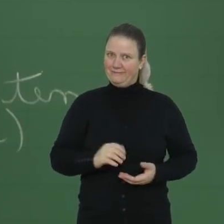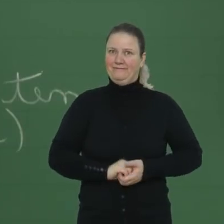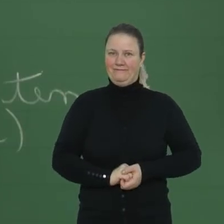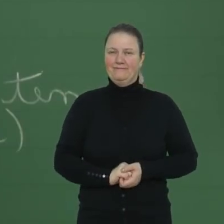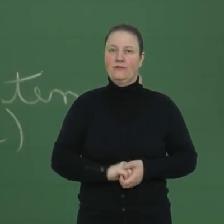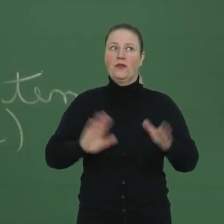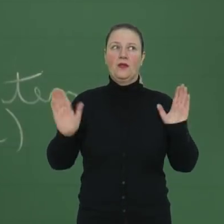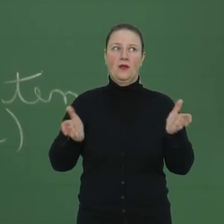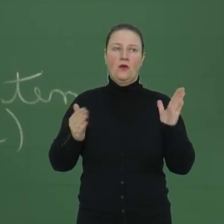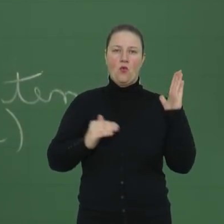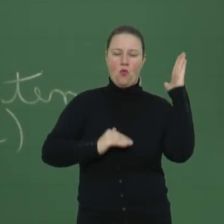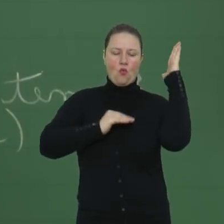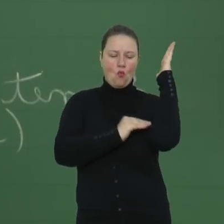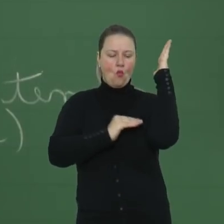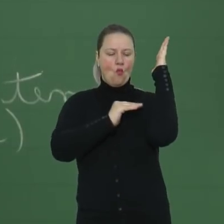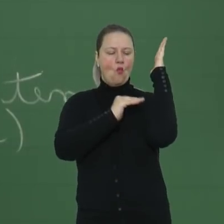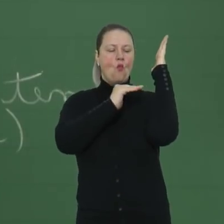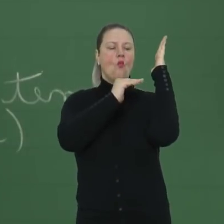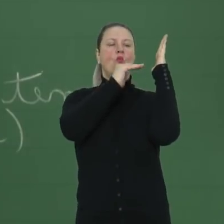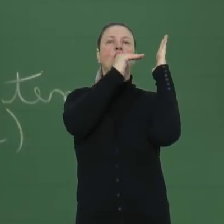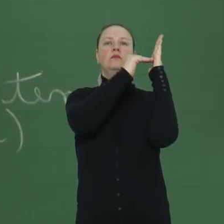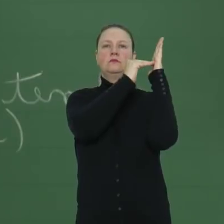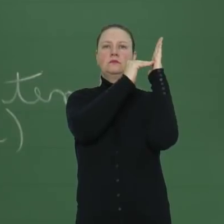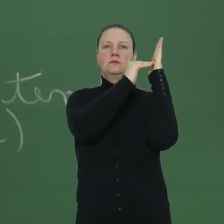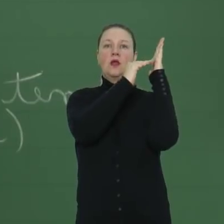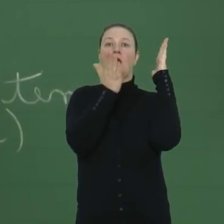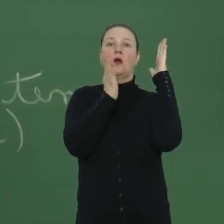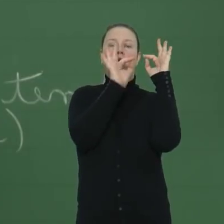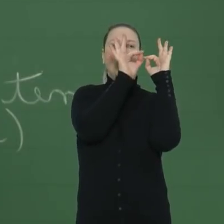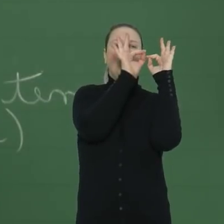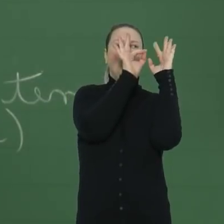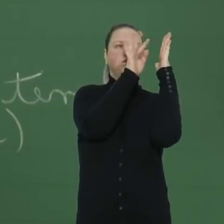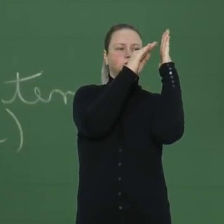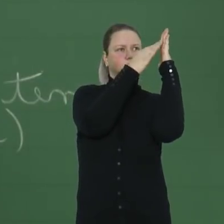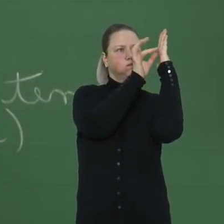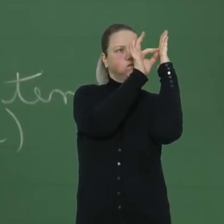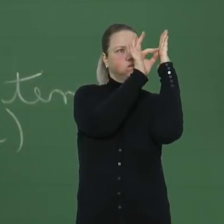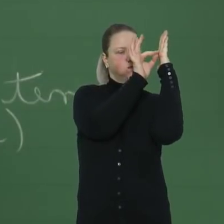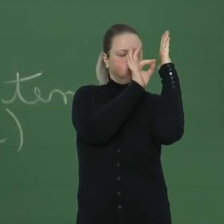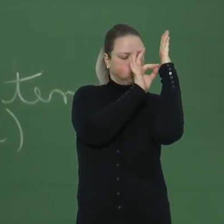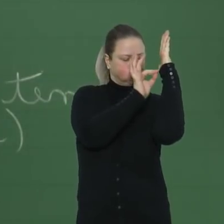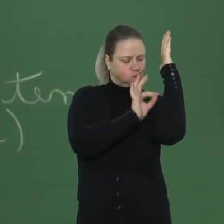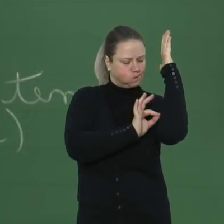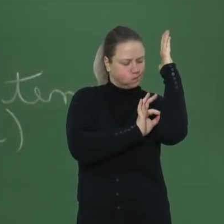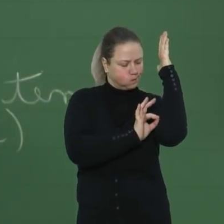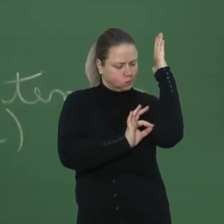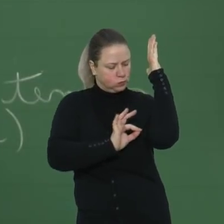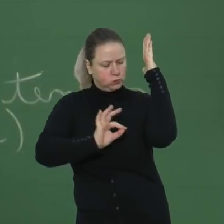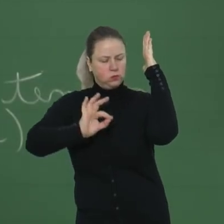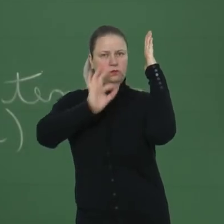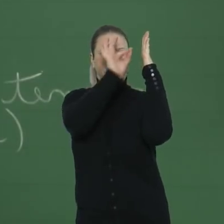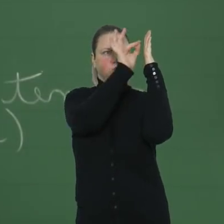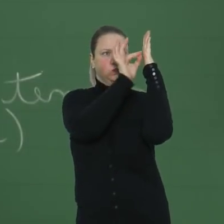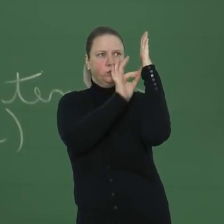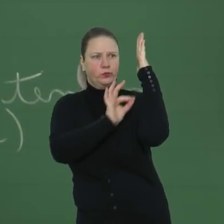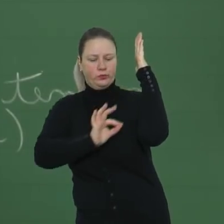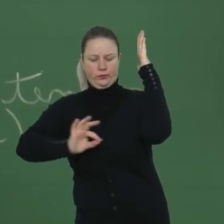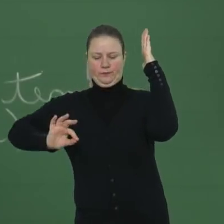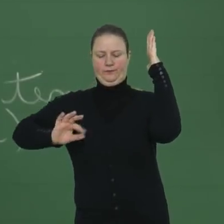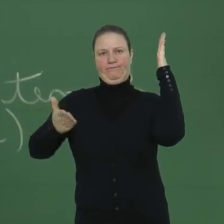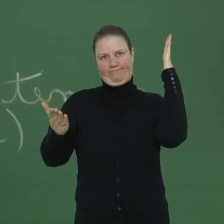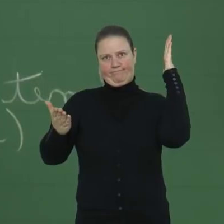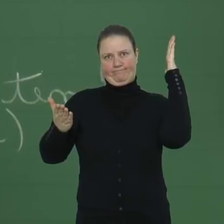no 8. E aqui ficou a minha curva, né, que está crescendo em relação a essas